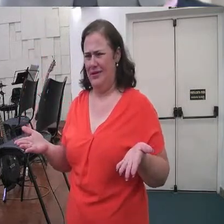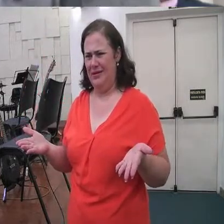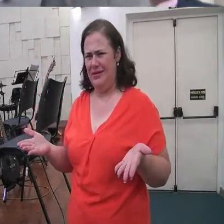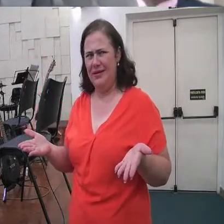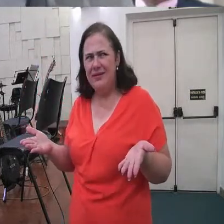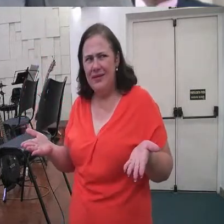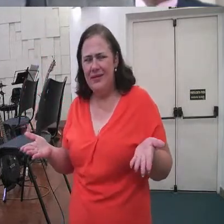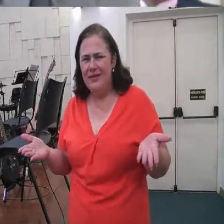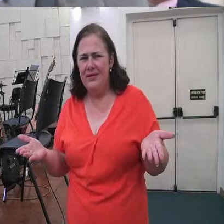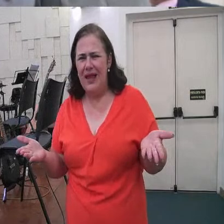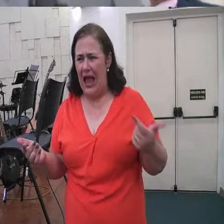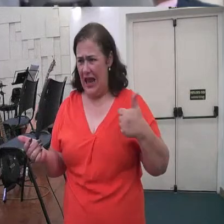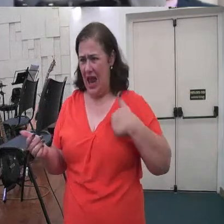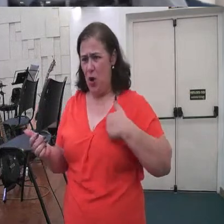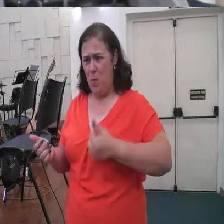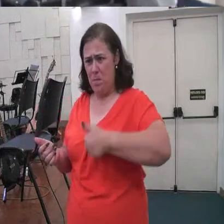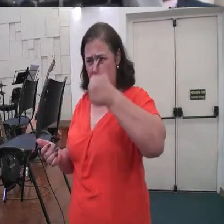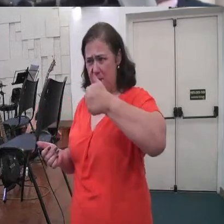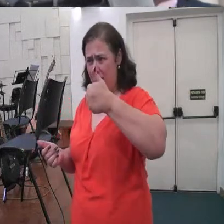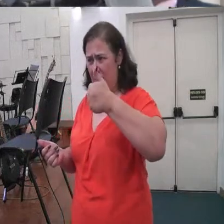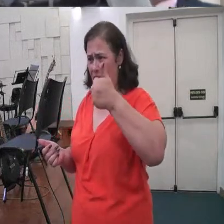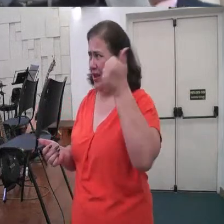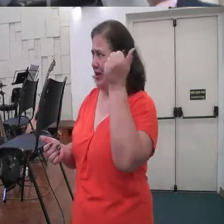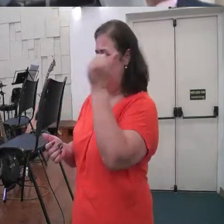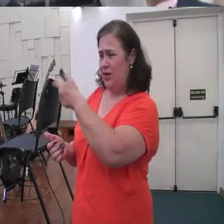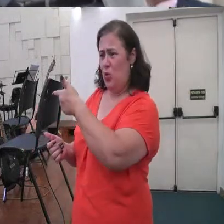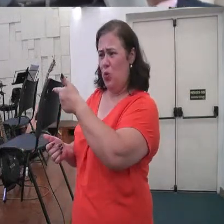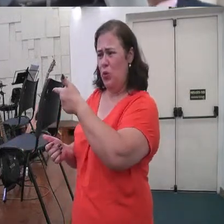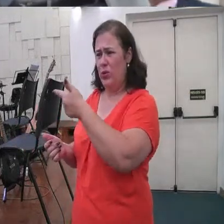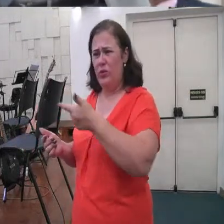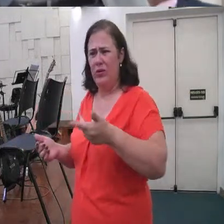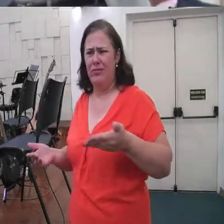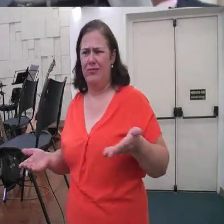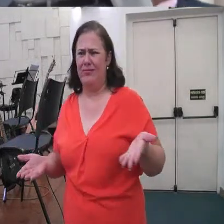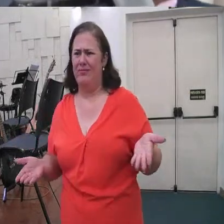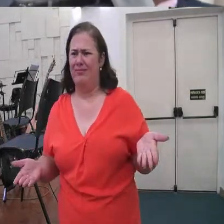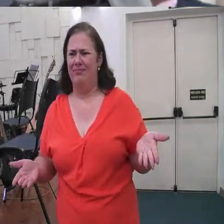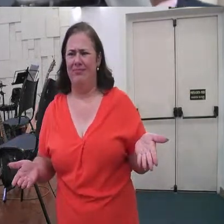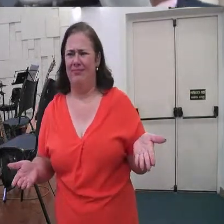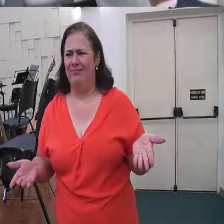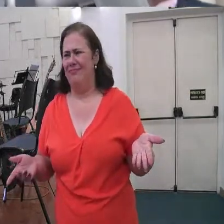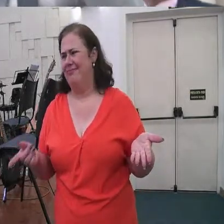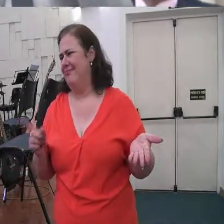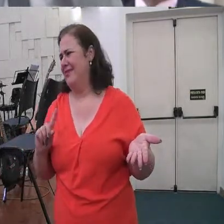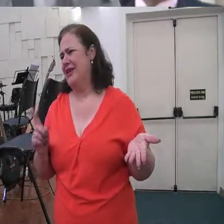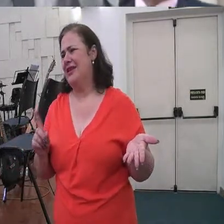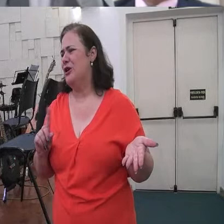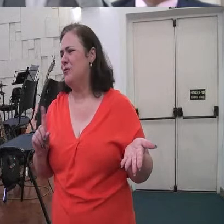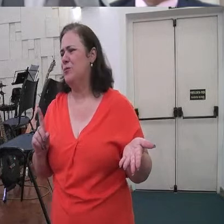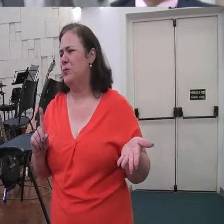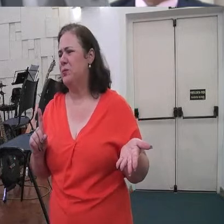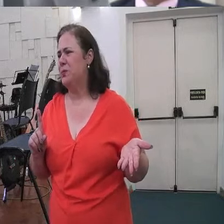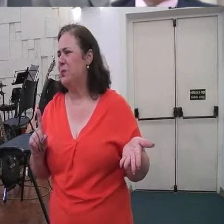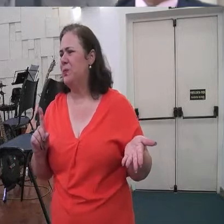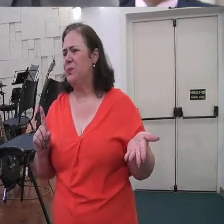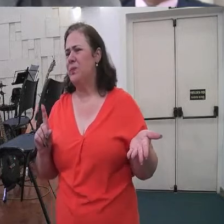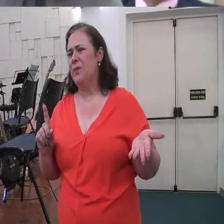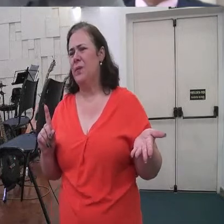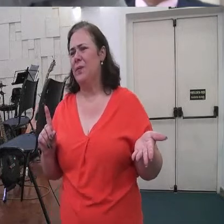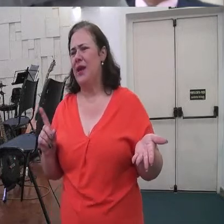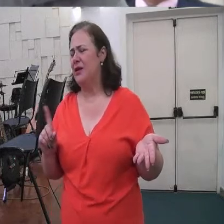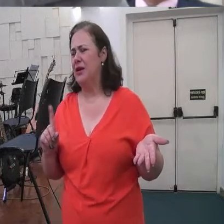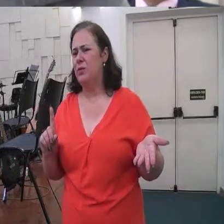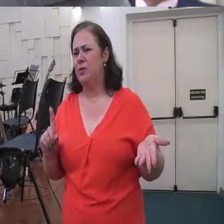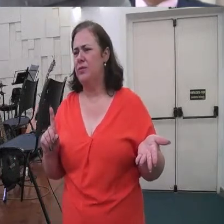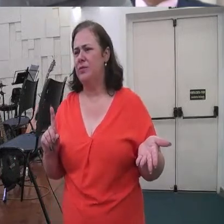quê? Fazer a vontade daquele que me enviou. Aí eu pergunto para vocês: quem é o centro